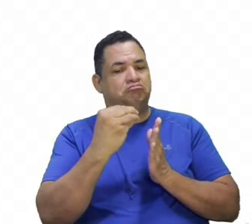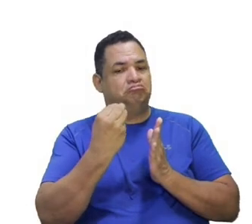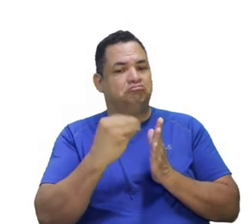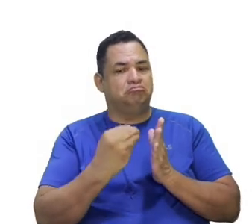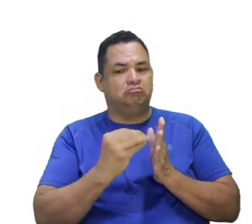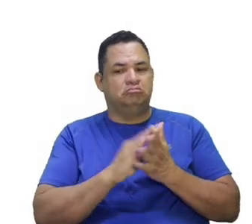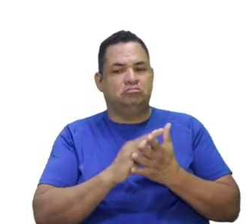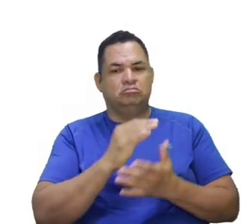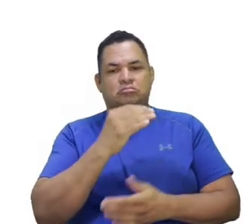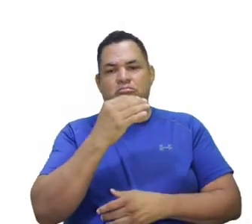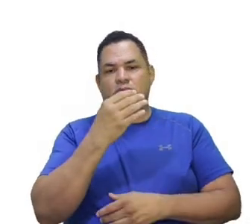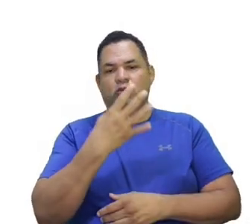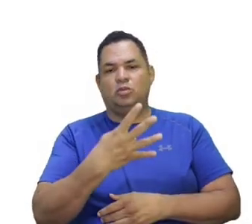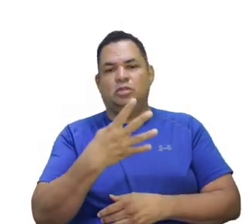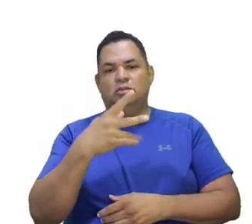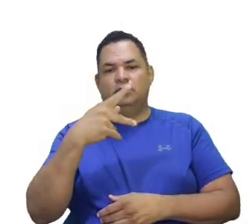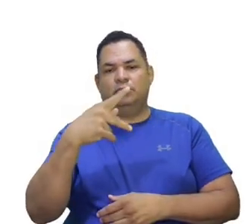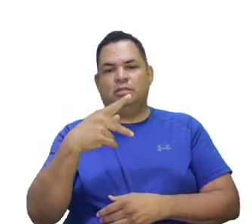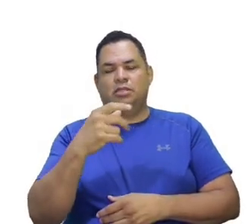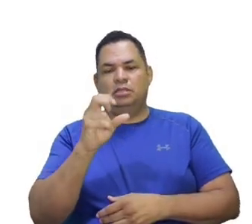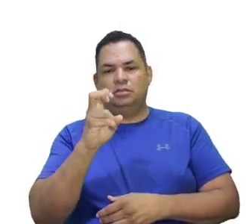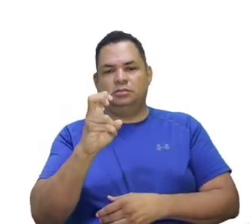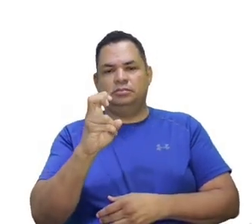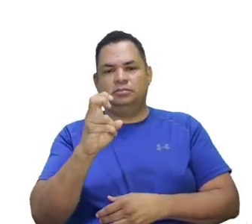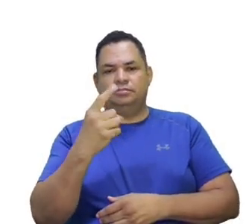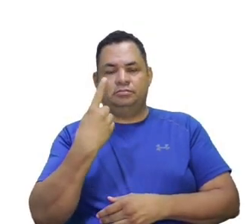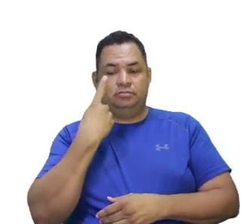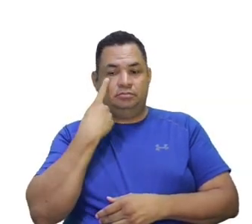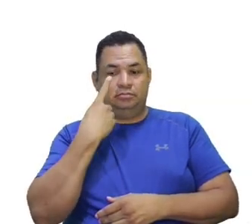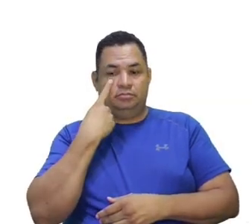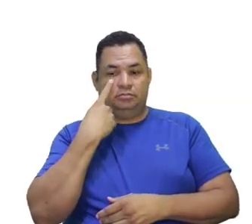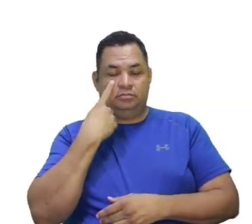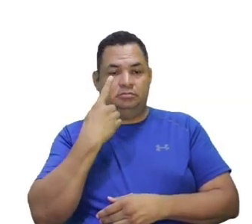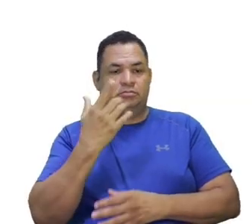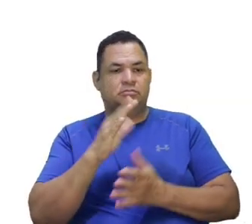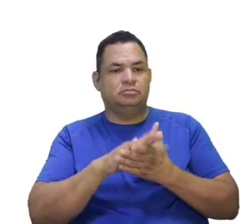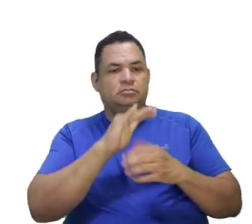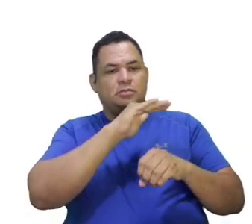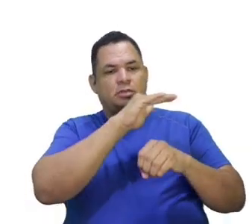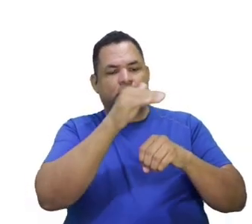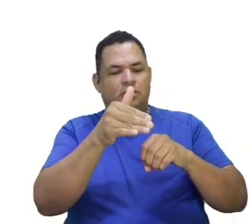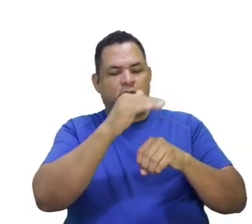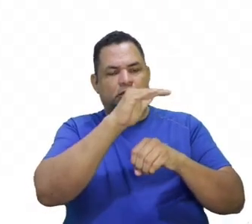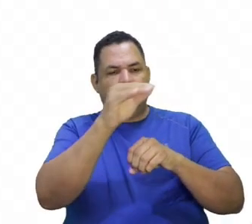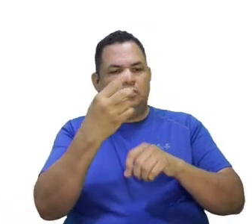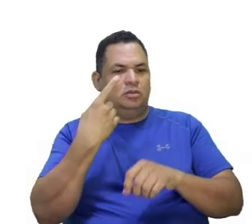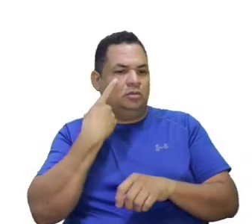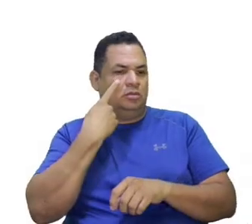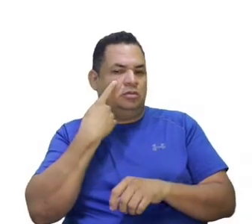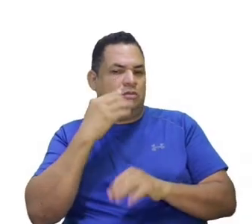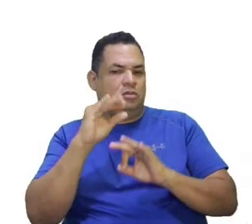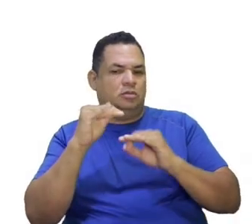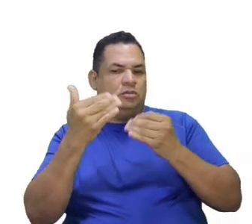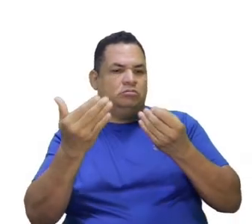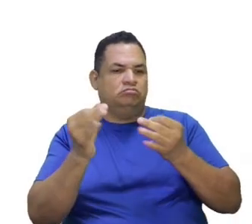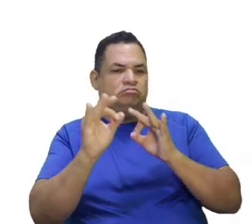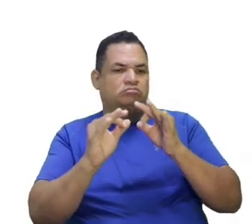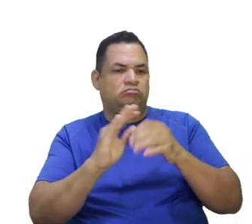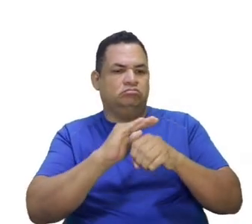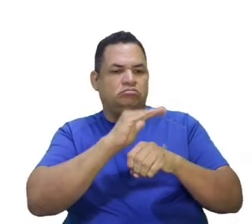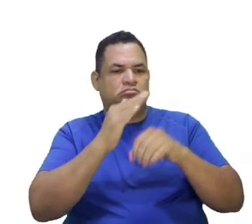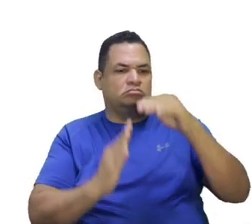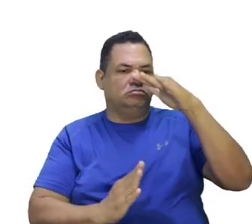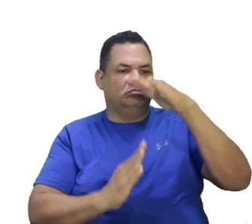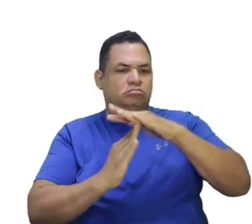Fica 4p5. O que eu vou observar? As camadas, e vou ver qual é a camada de